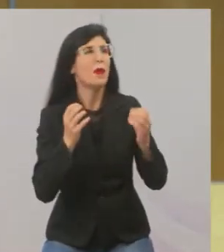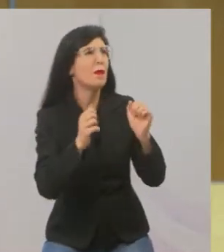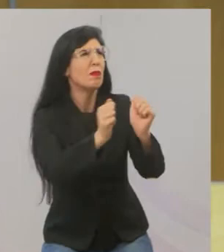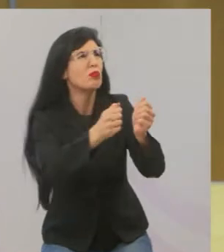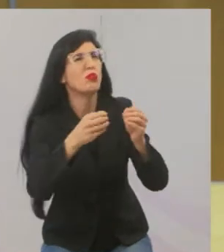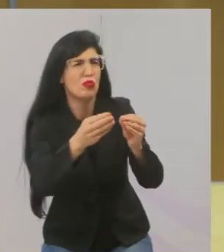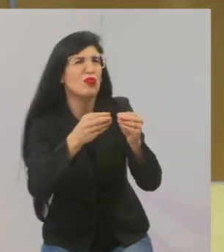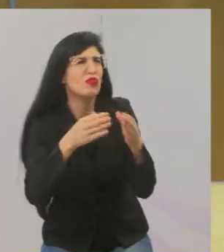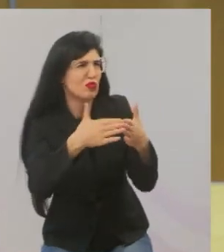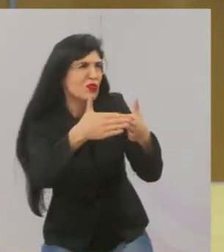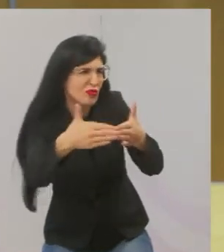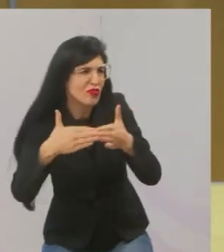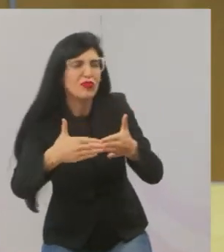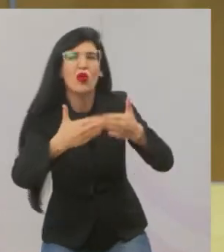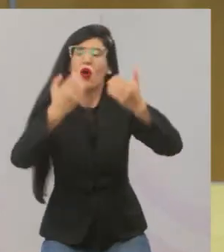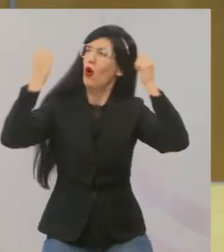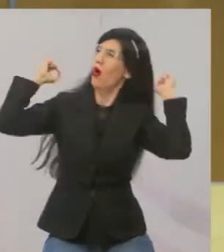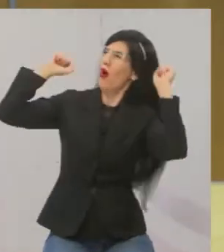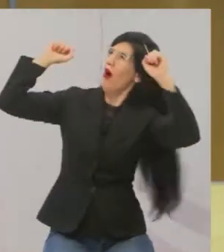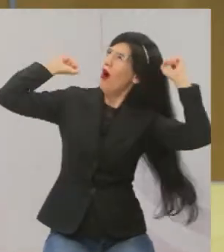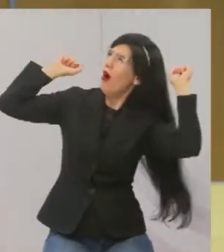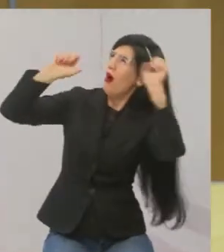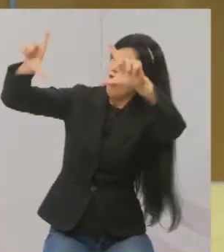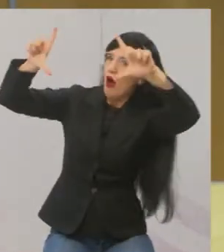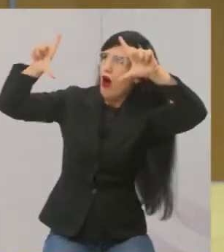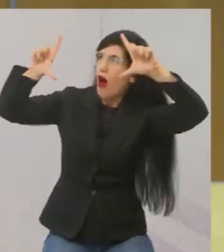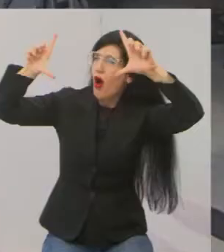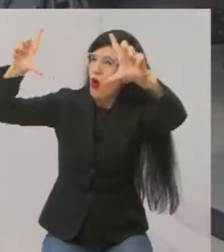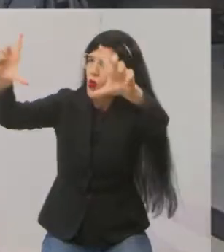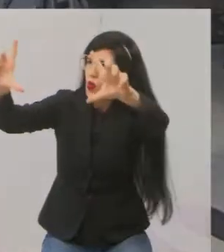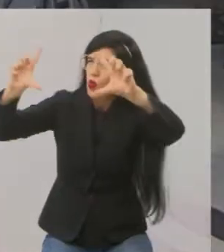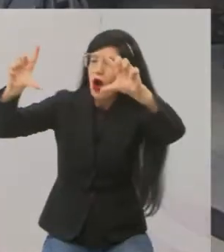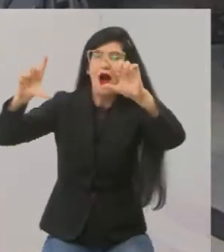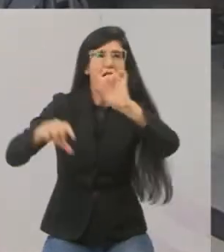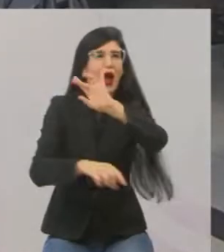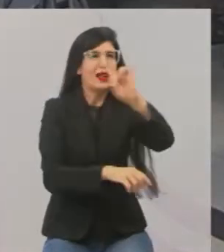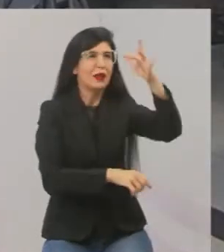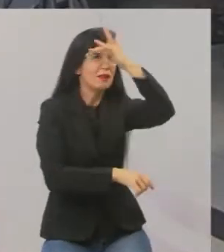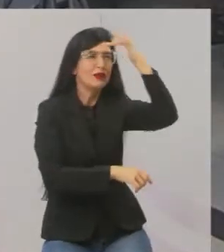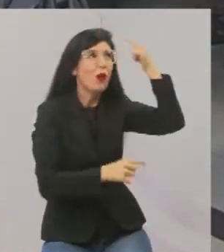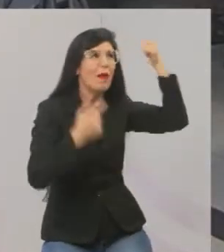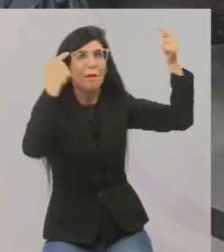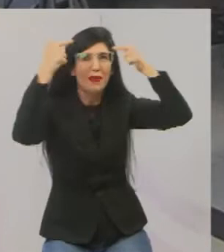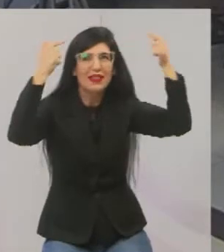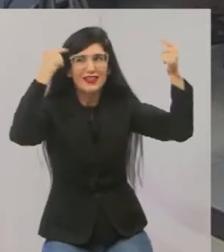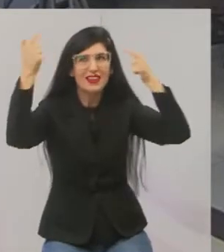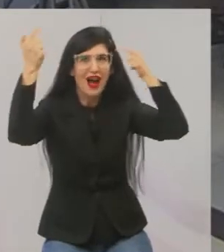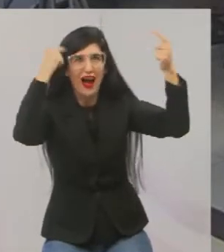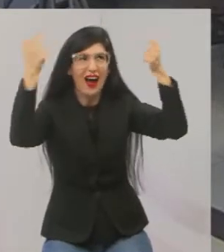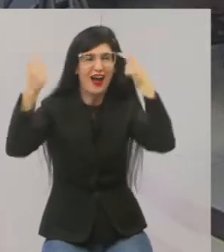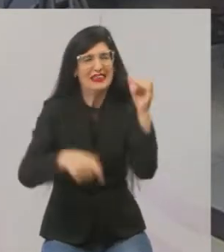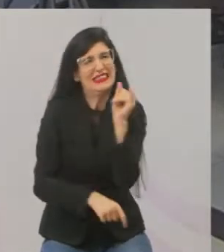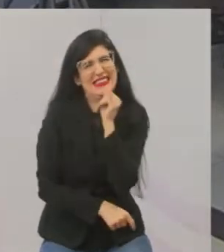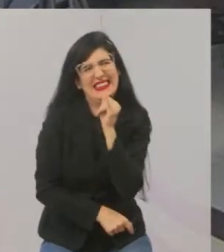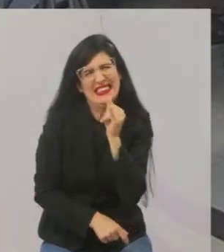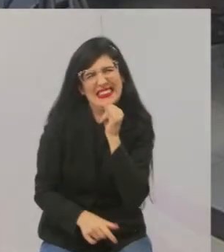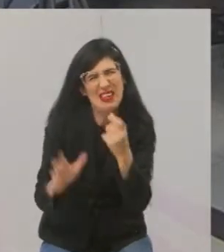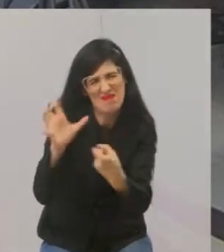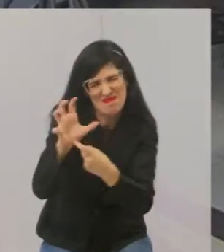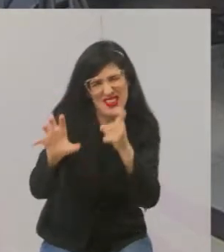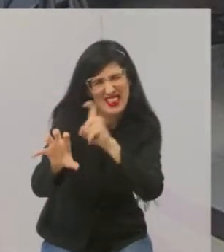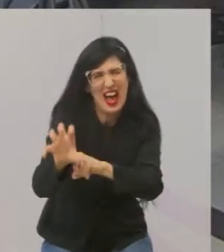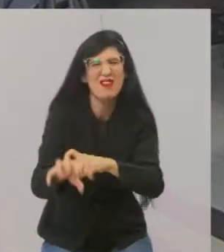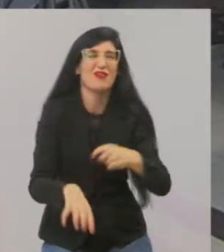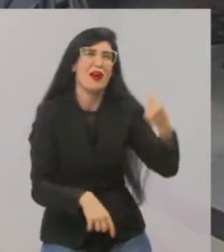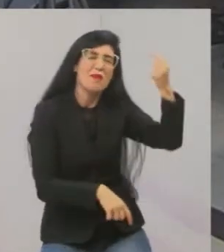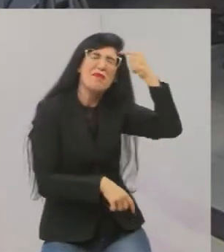agora, por favor. Aparece ali que cada um está pensando. Que nós pudéssemos ver o pensamento de cada um, do